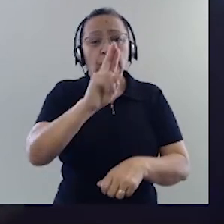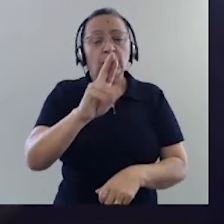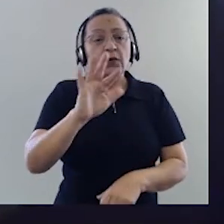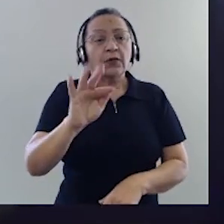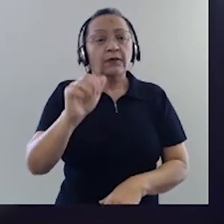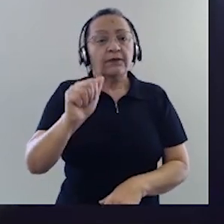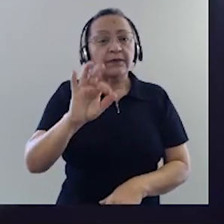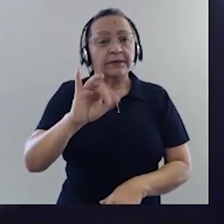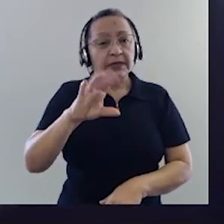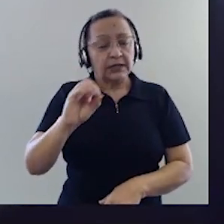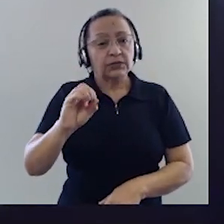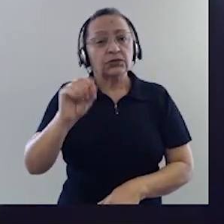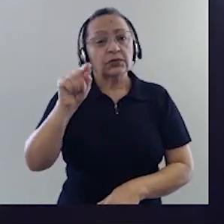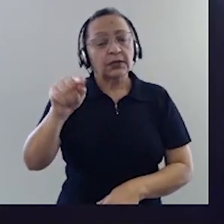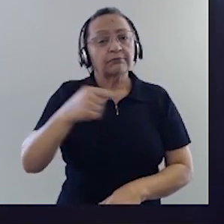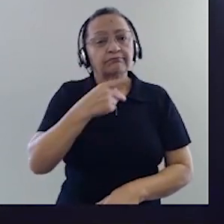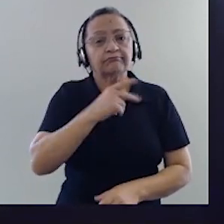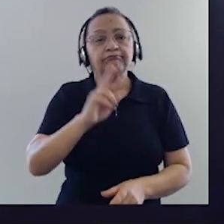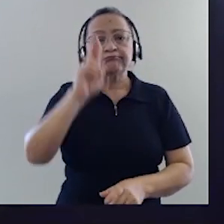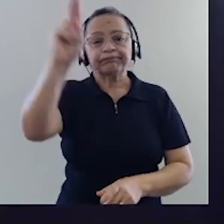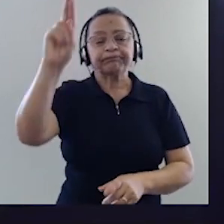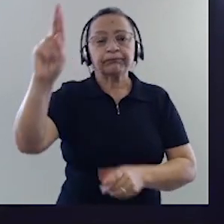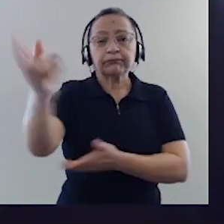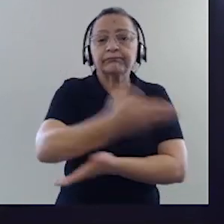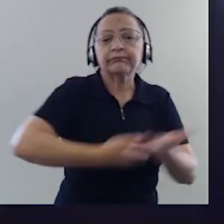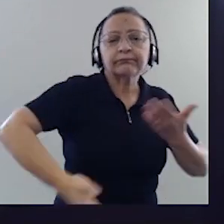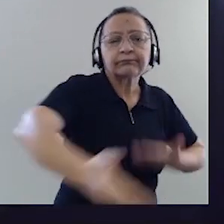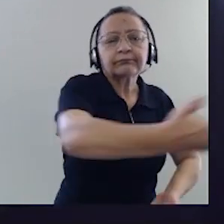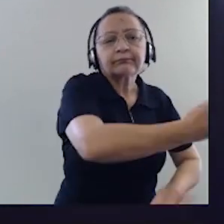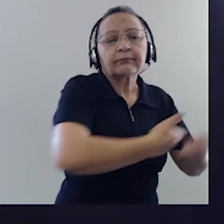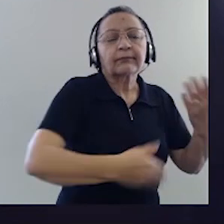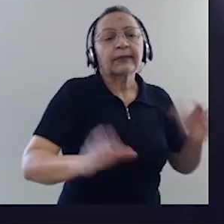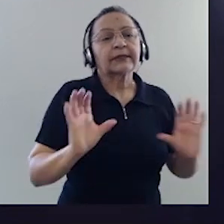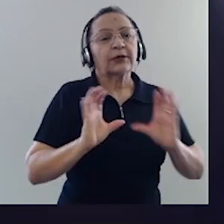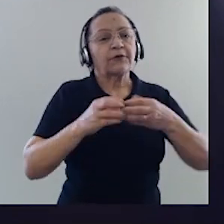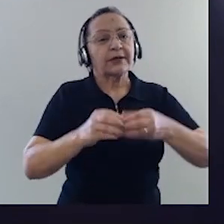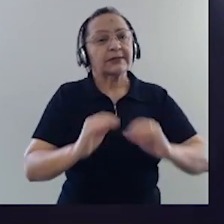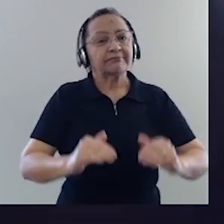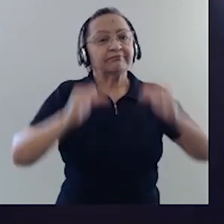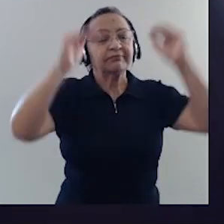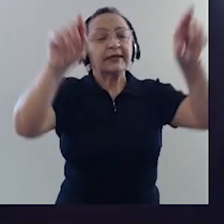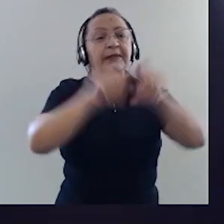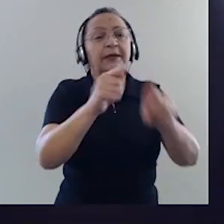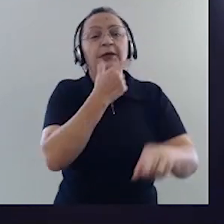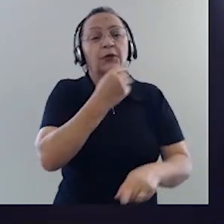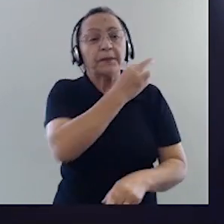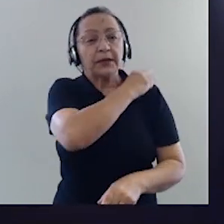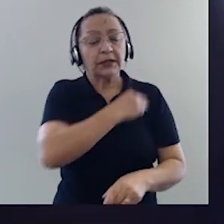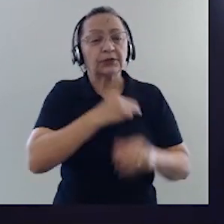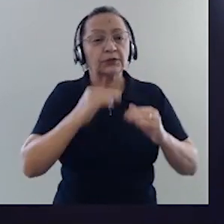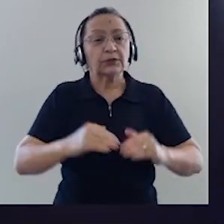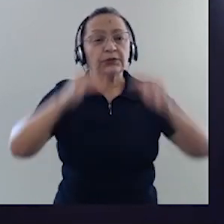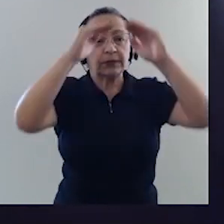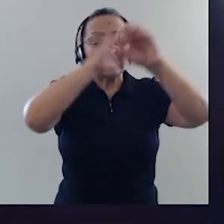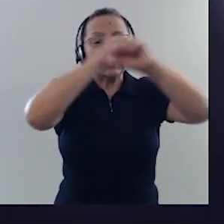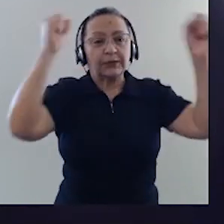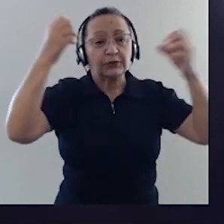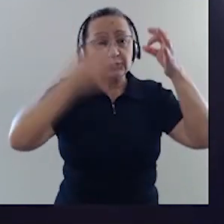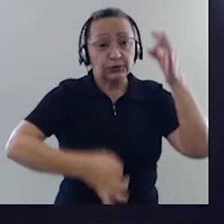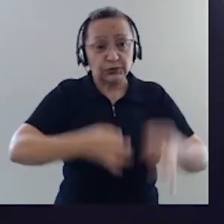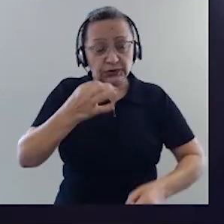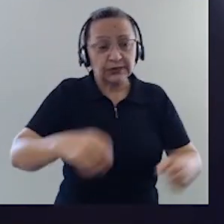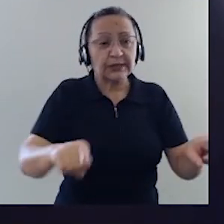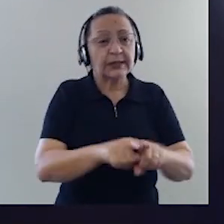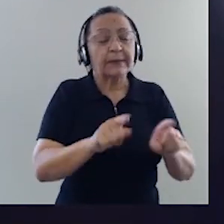Castro Oliveira, na presidência da mesa dessa conferência magna, e do ministro do Superior Tribunal de Justiça e